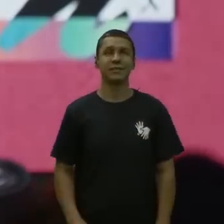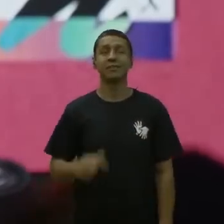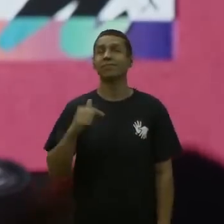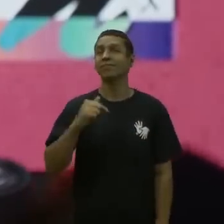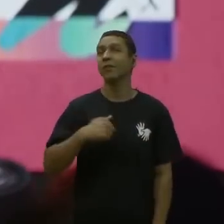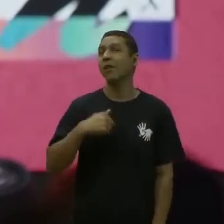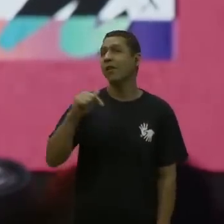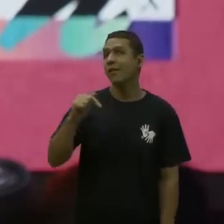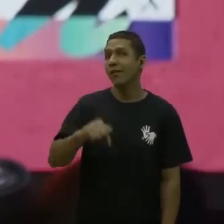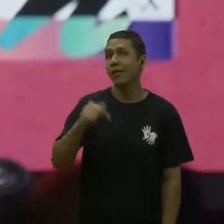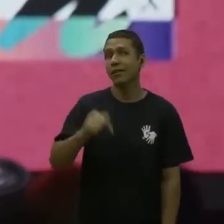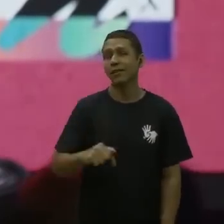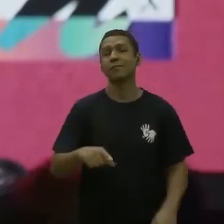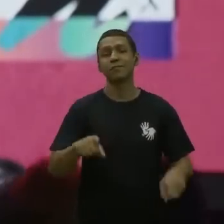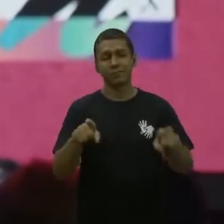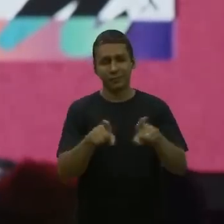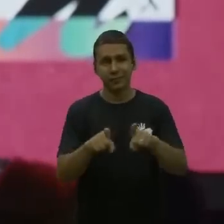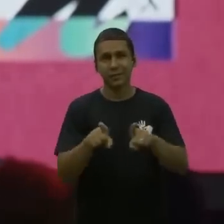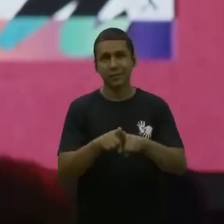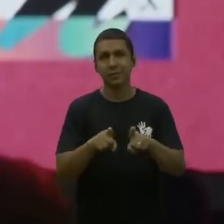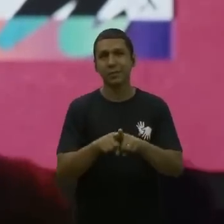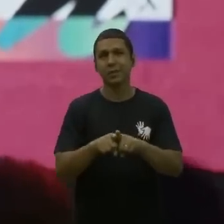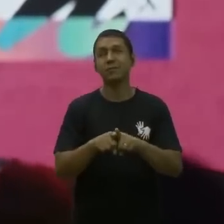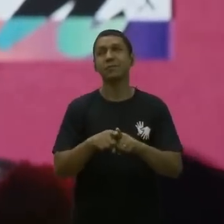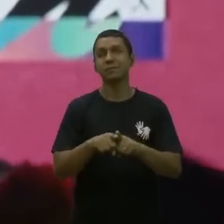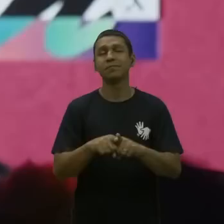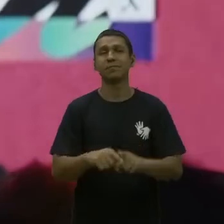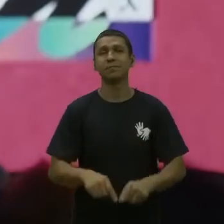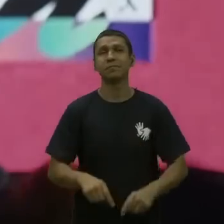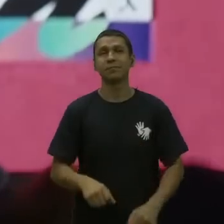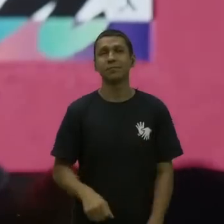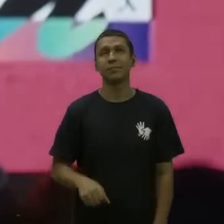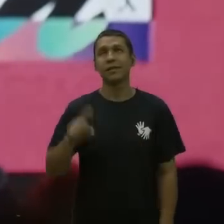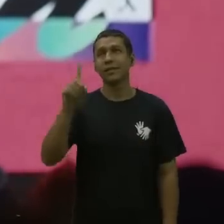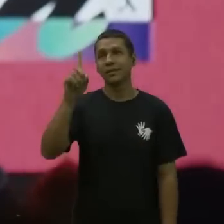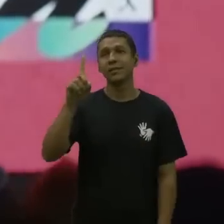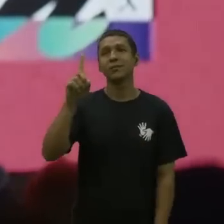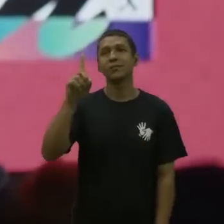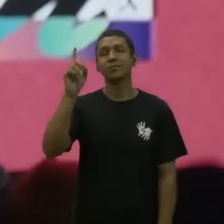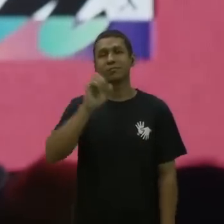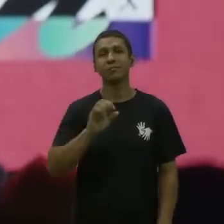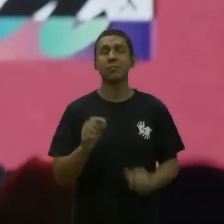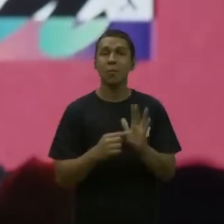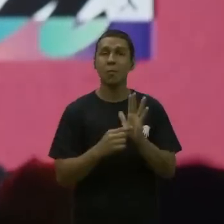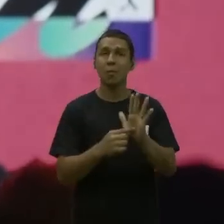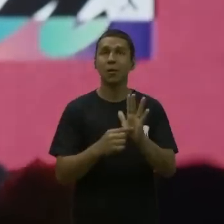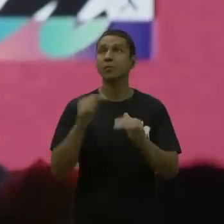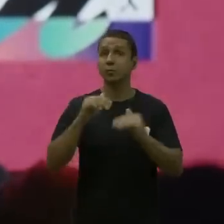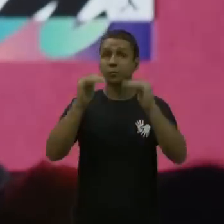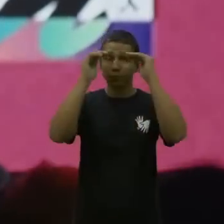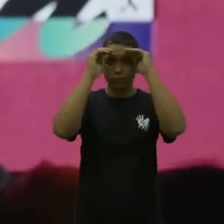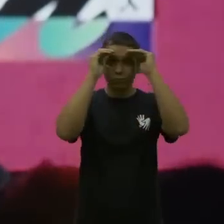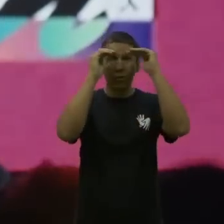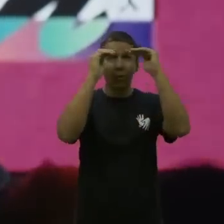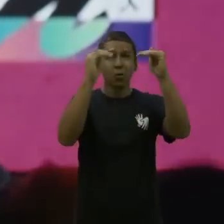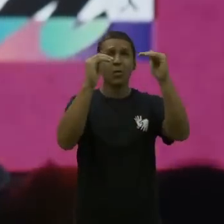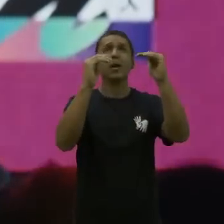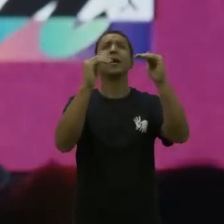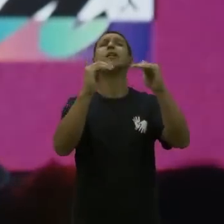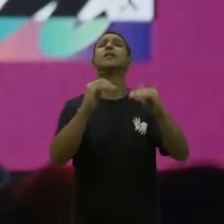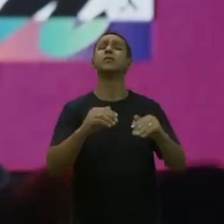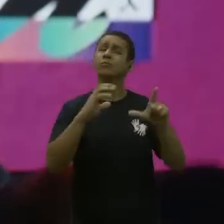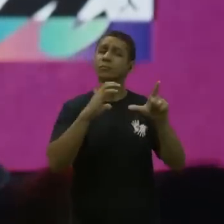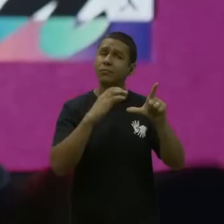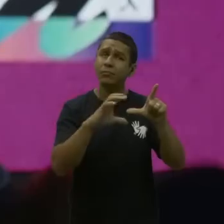Estar aqui agora também é um sinal de Deus. Não só que Deus tem honrado essa igreja por 10